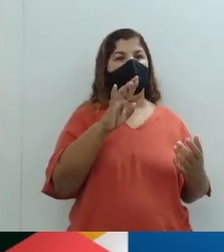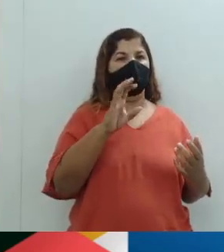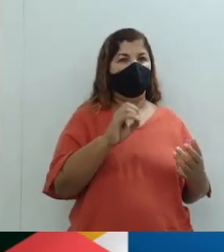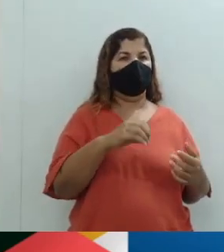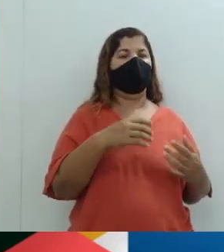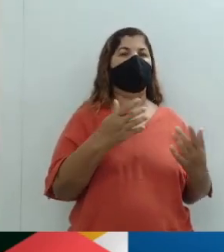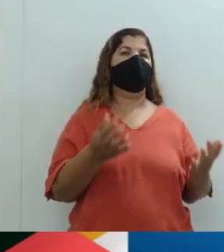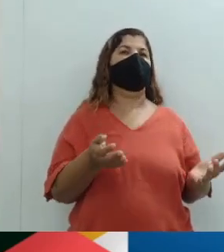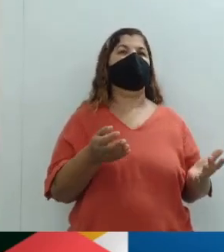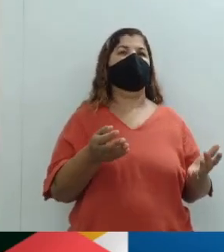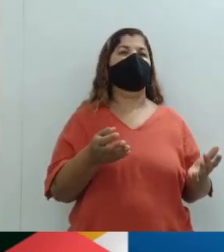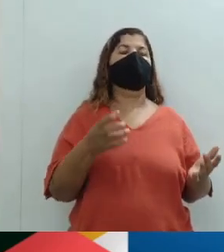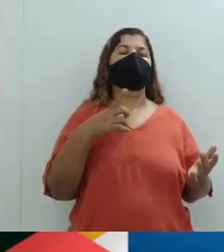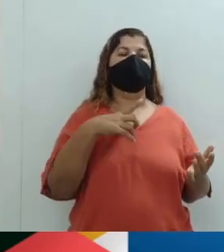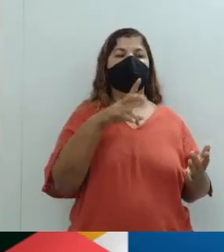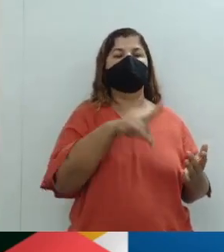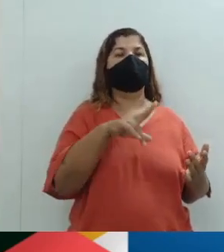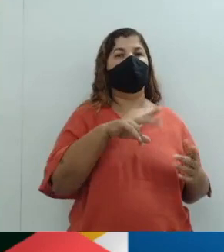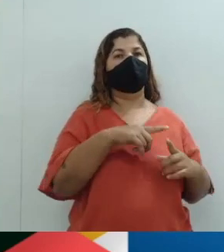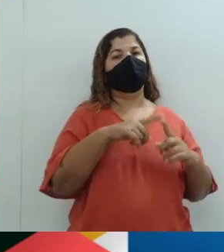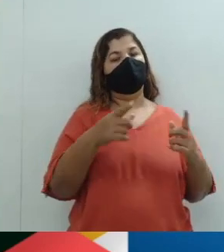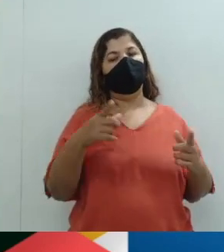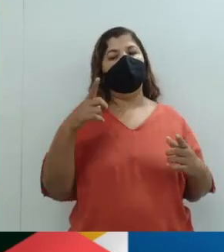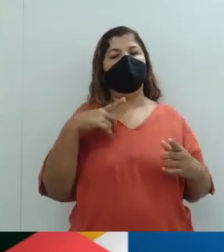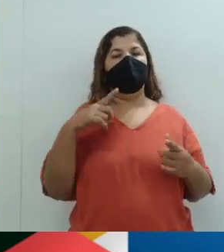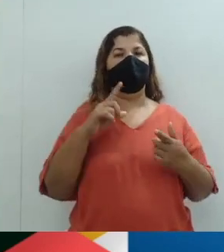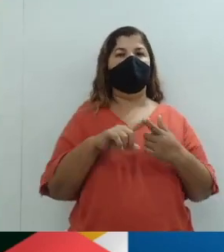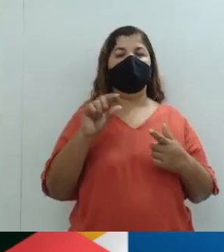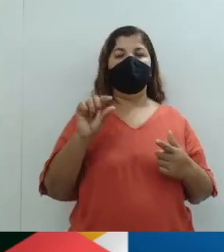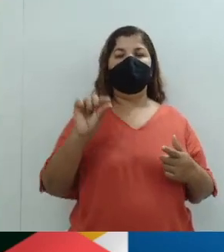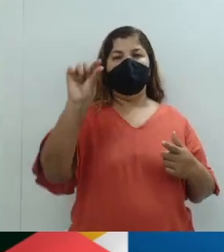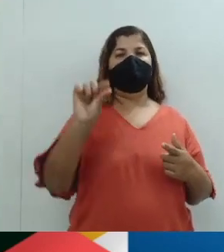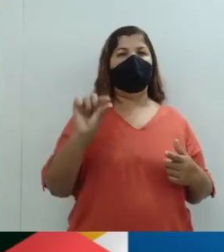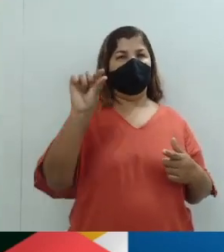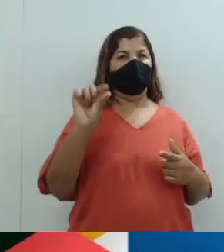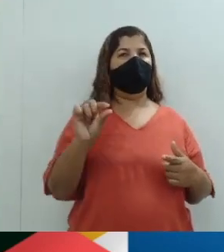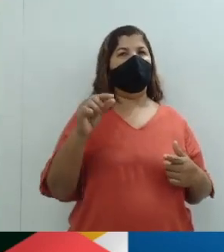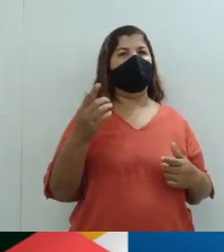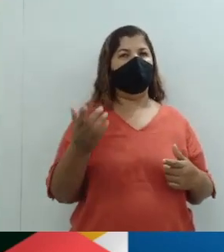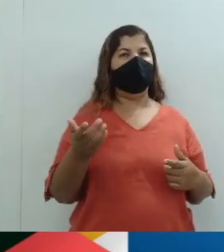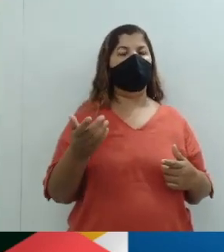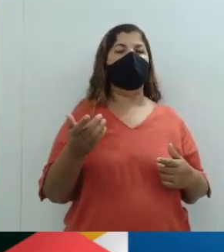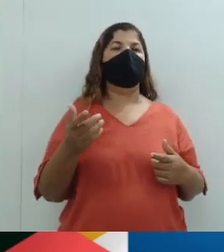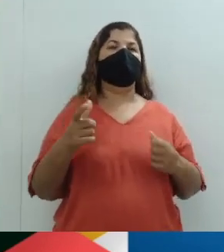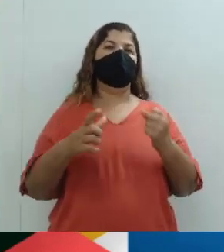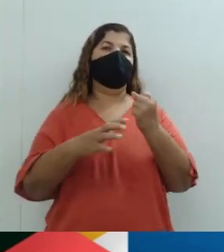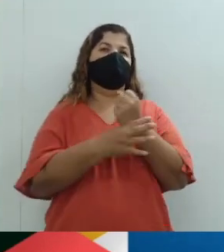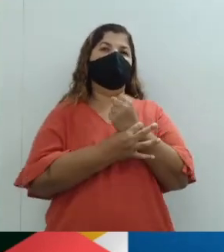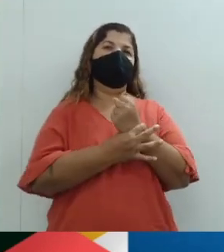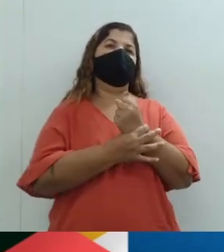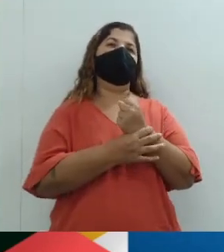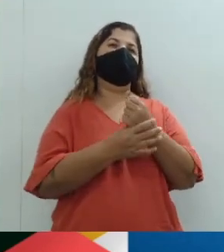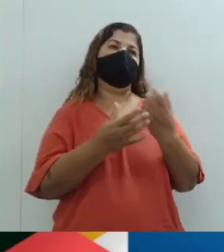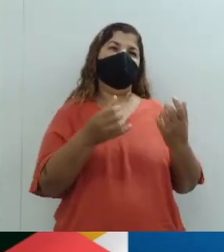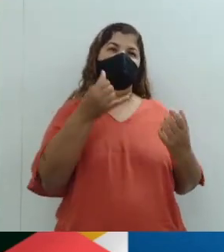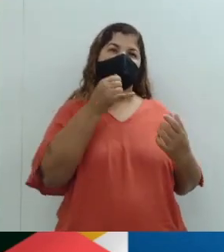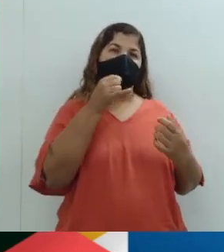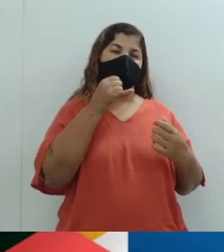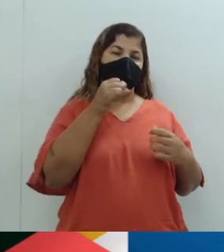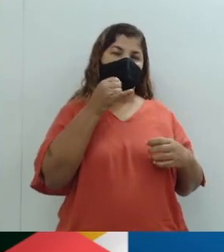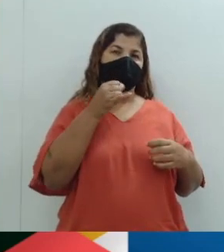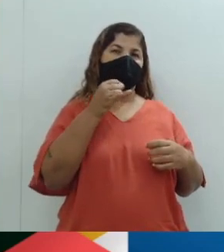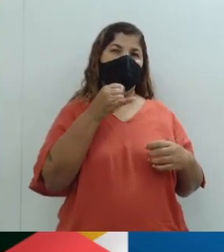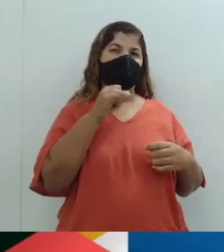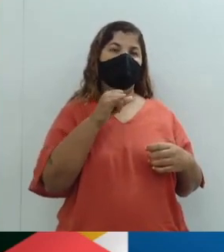tem grande aplicação ainda. Só que hoje também temos os chamados disjuntores, que também servem para proteger o circuito, mas em